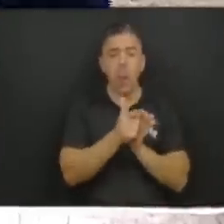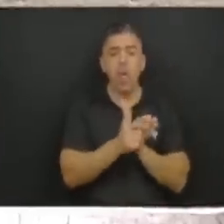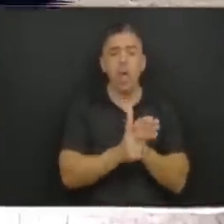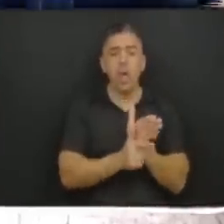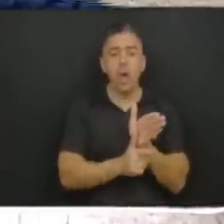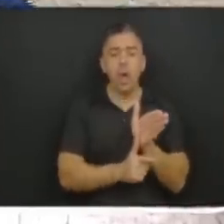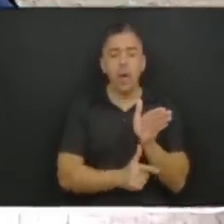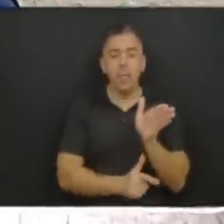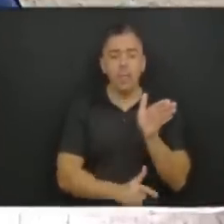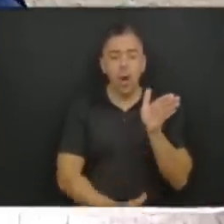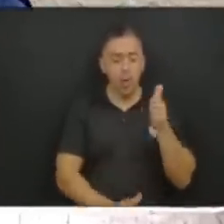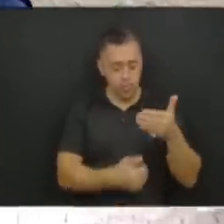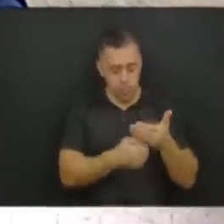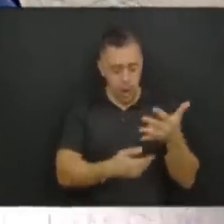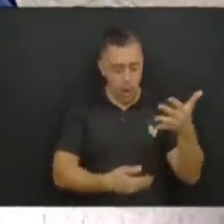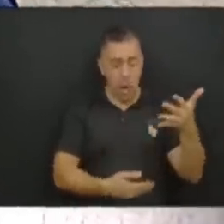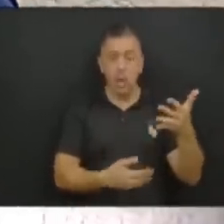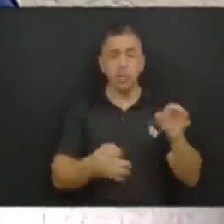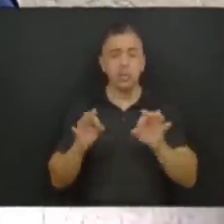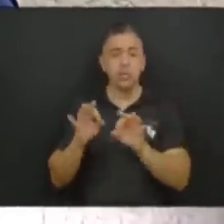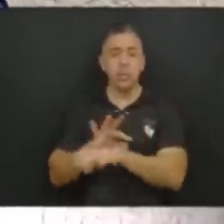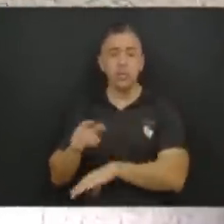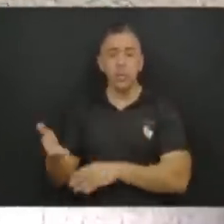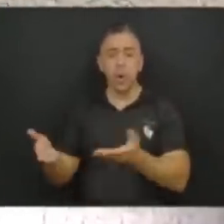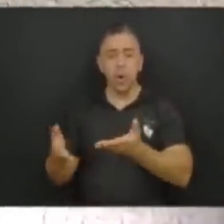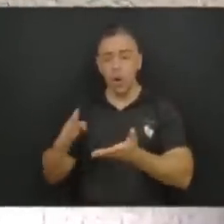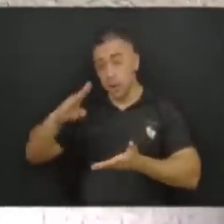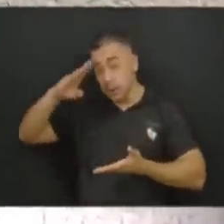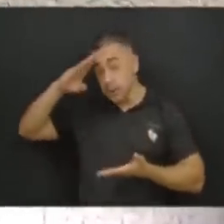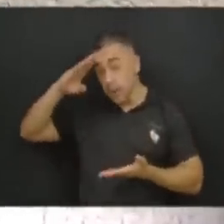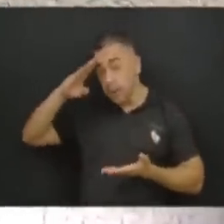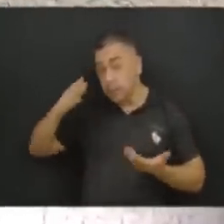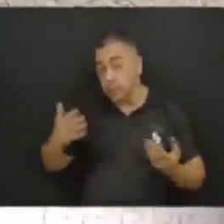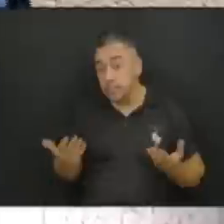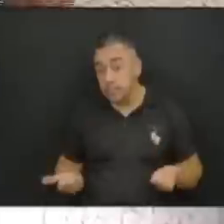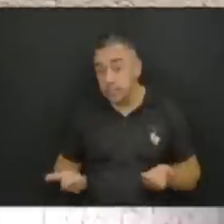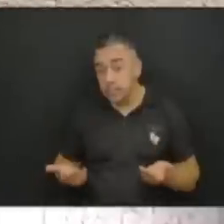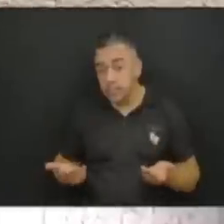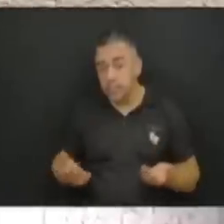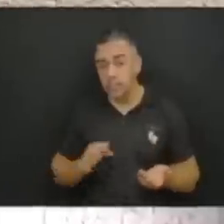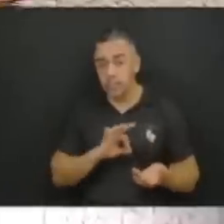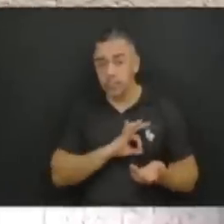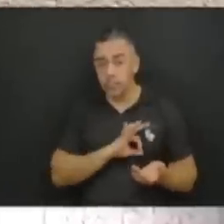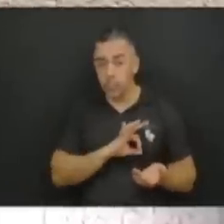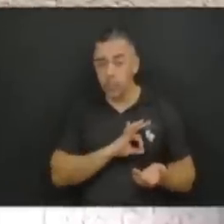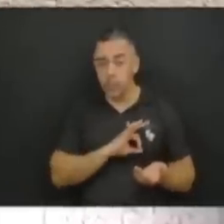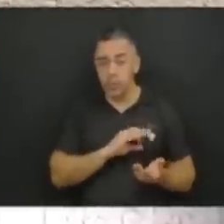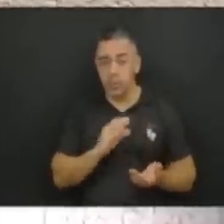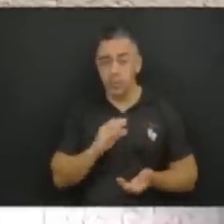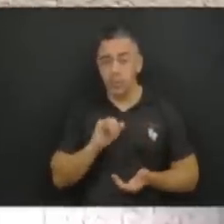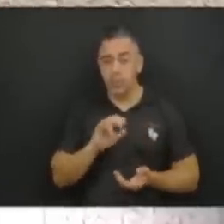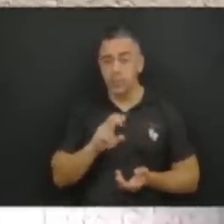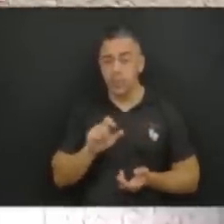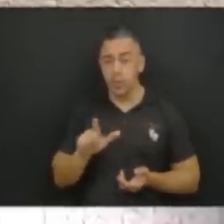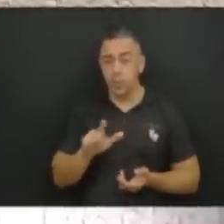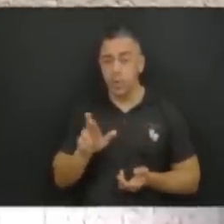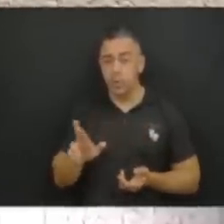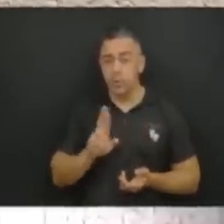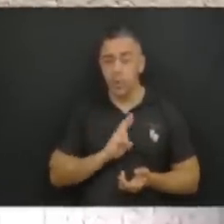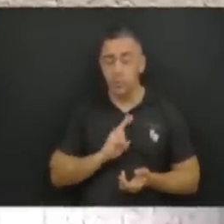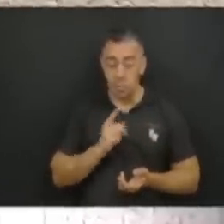limpa sentir deixar do exército E aí a Polícia Civil de Araucária responde